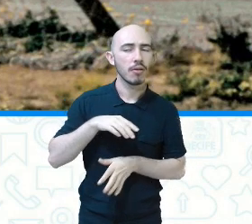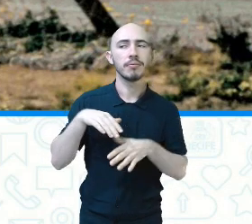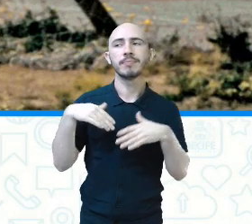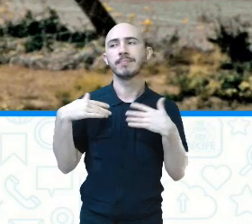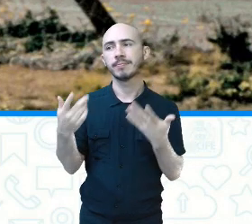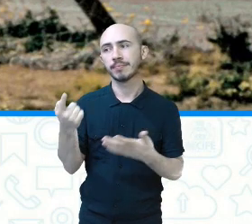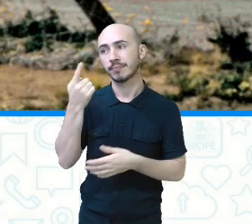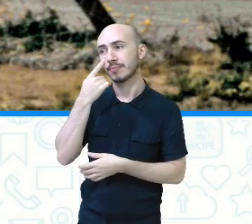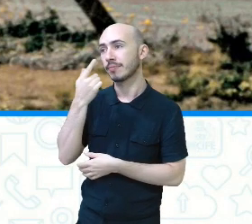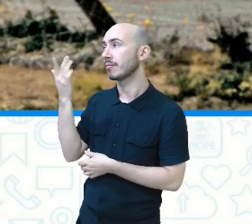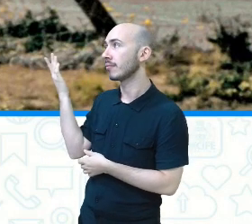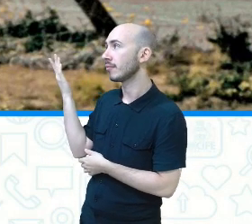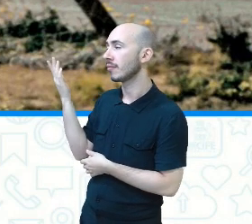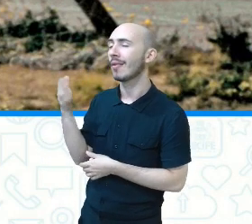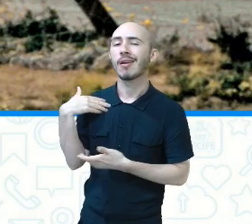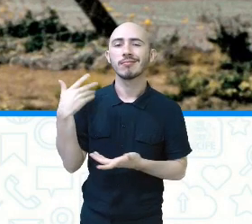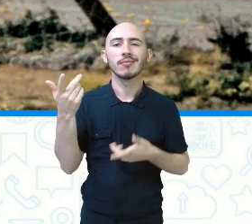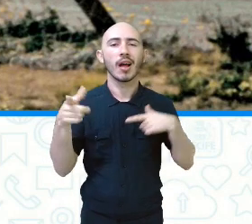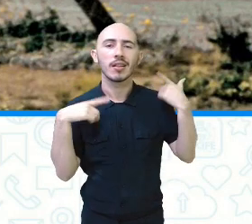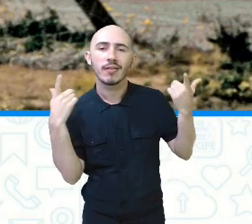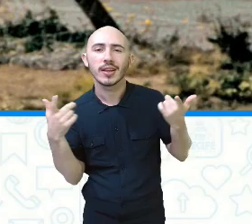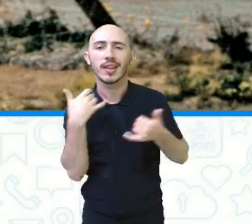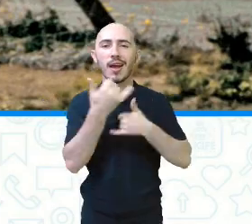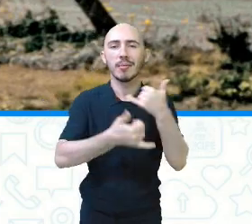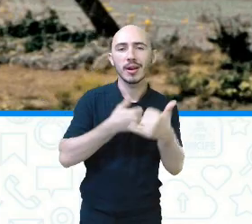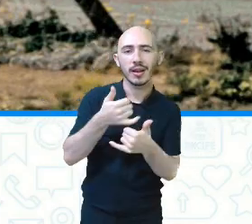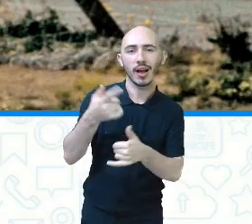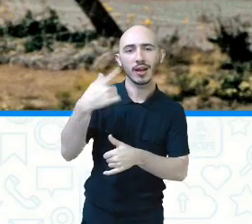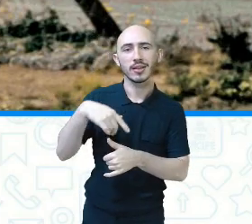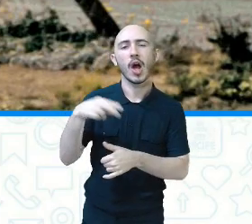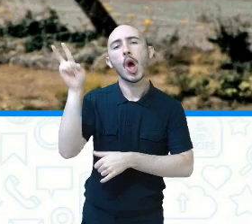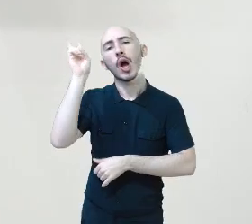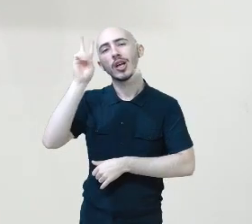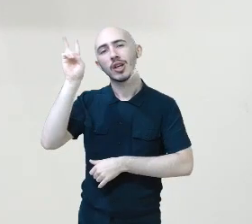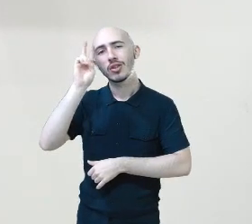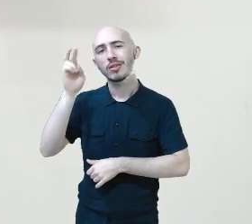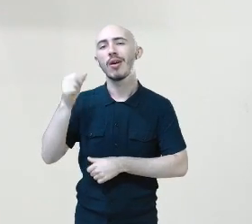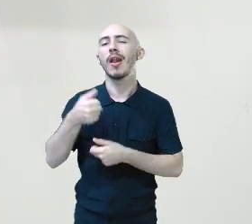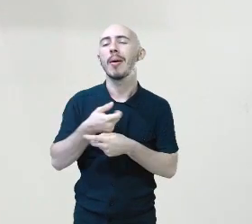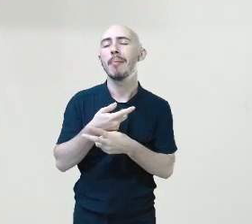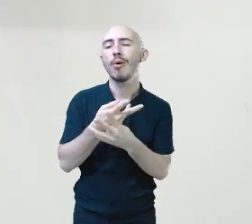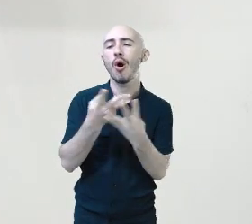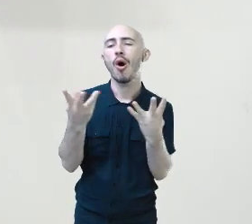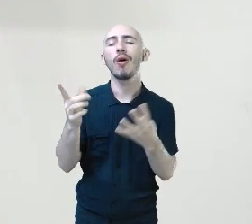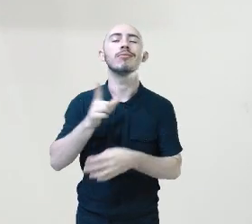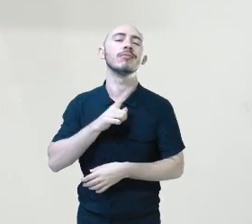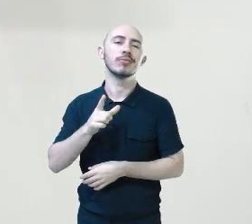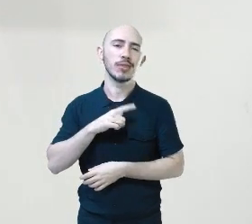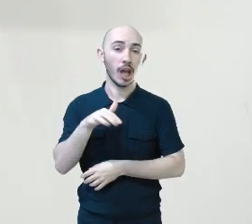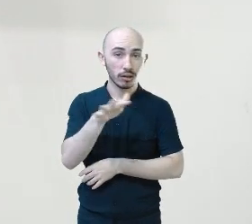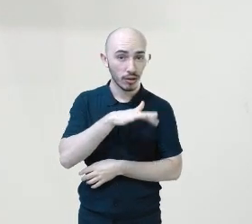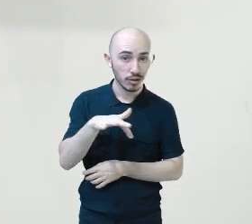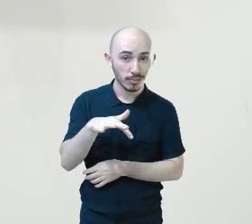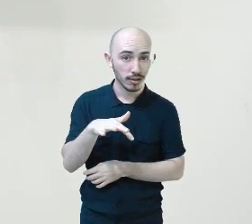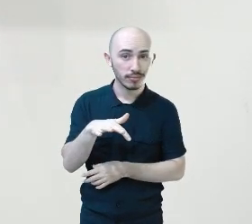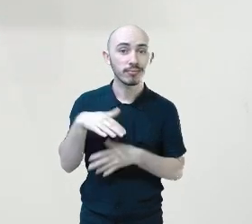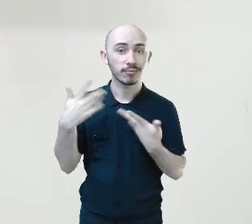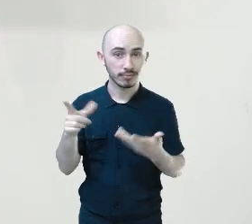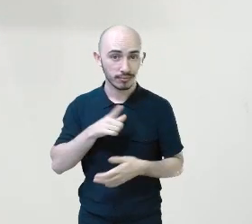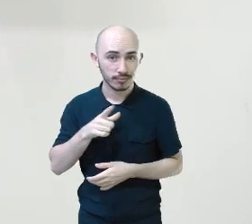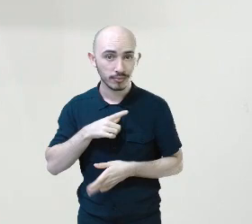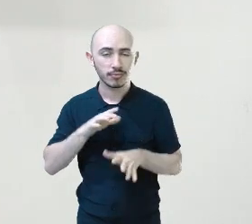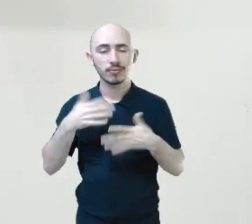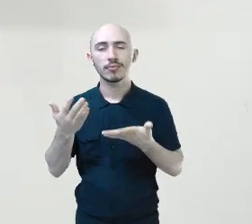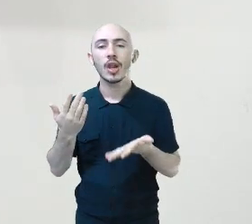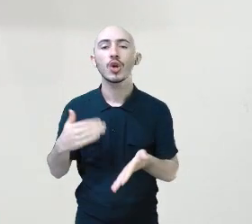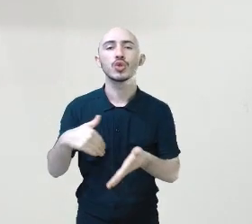bola, se divertir? Você tem muitas histórias para contar desses espaços? Muitas vezes você